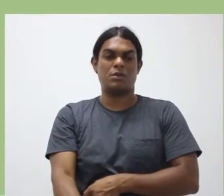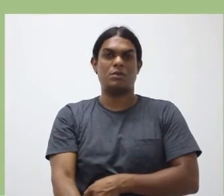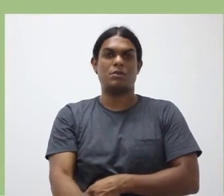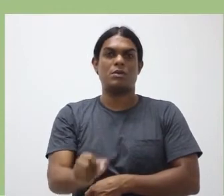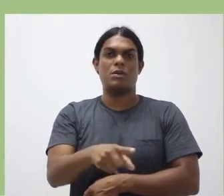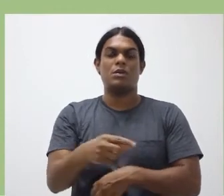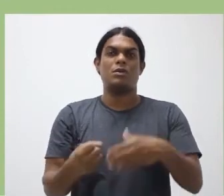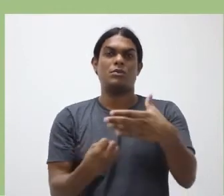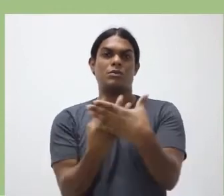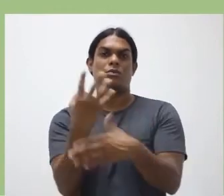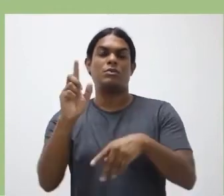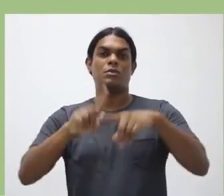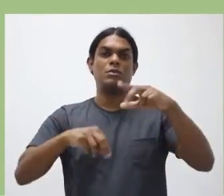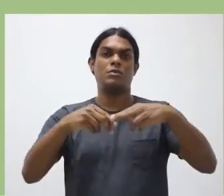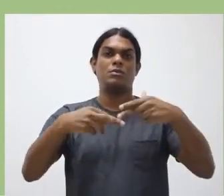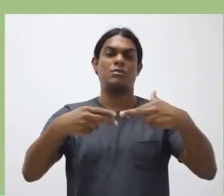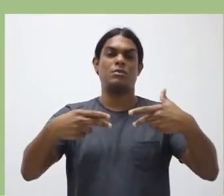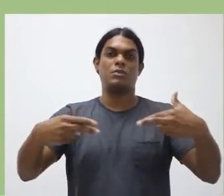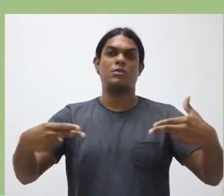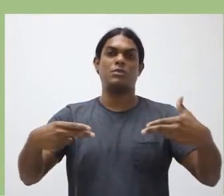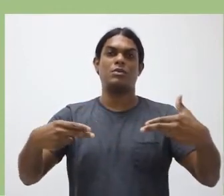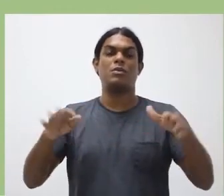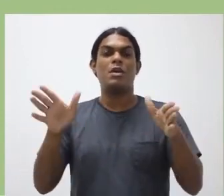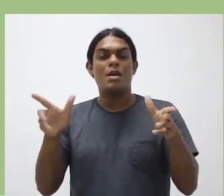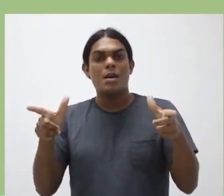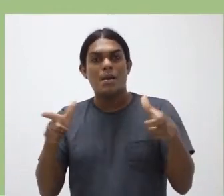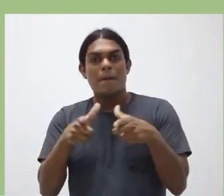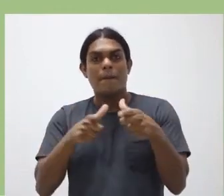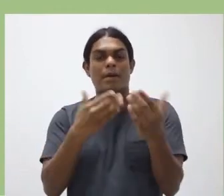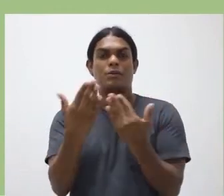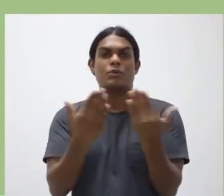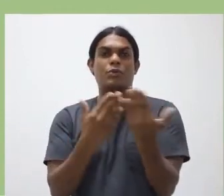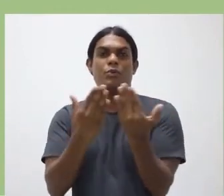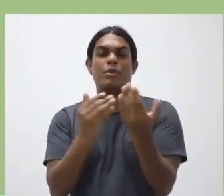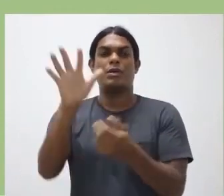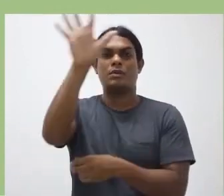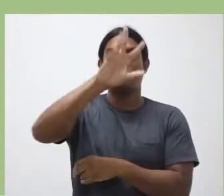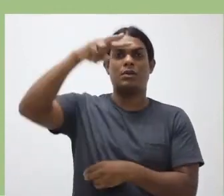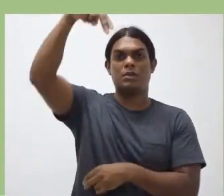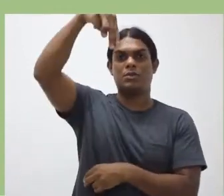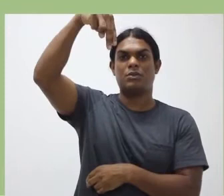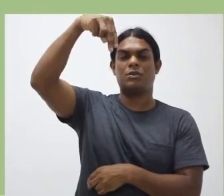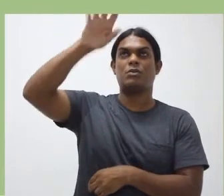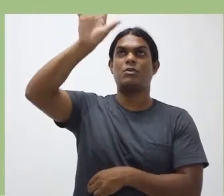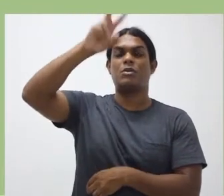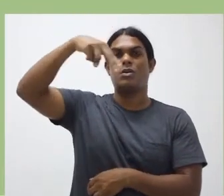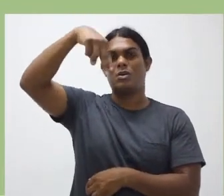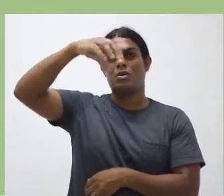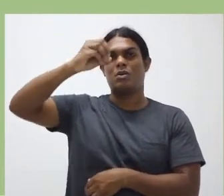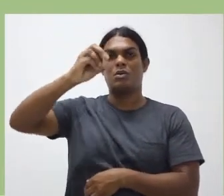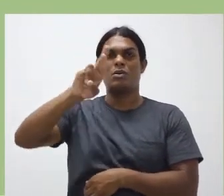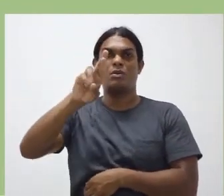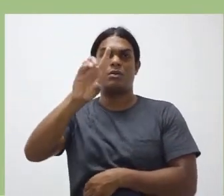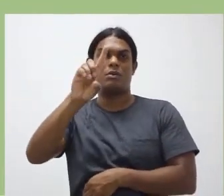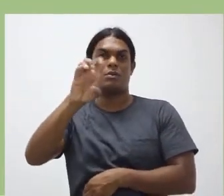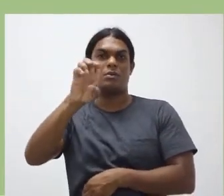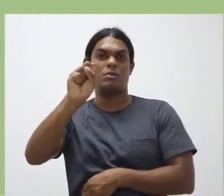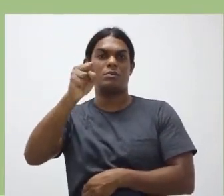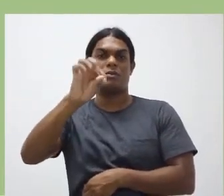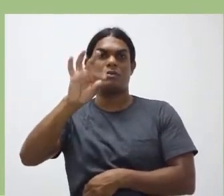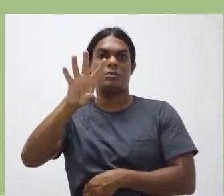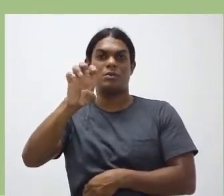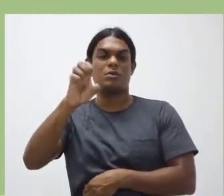produção dos itens aqui são mais baixos do que o custo de produção na região nordeste. No